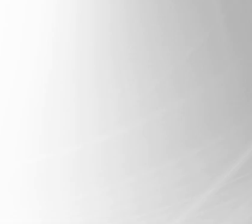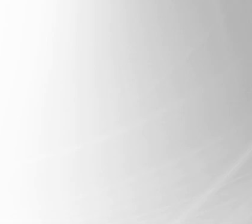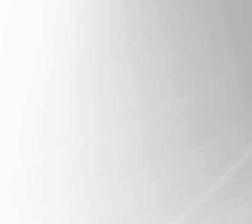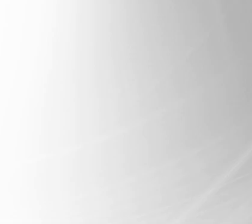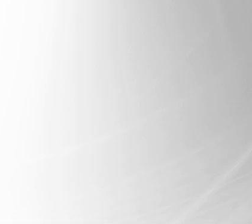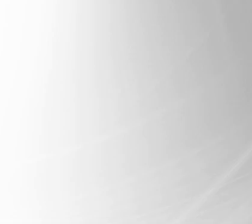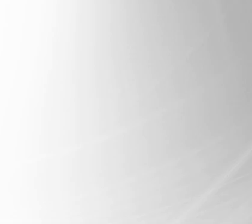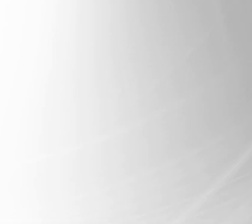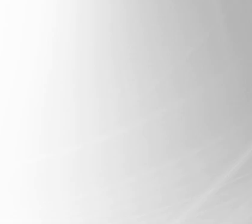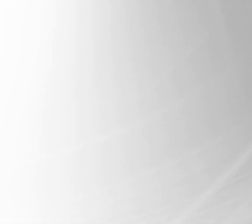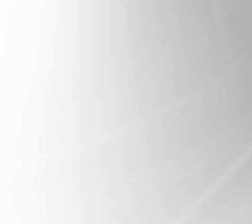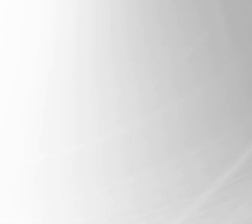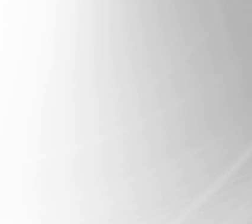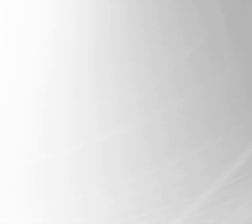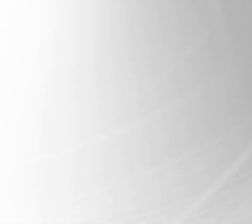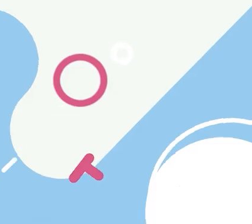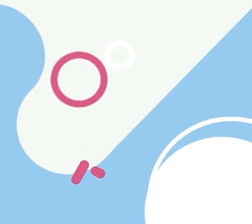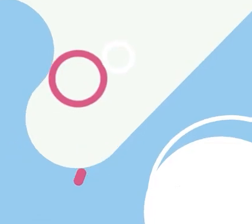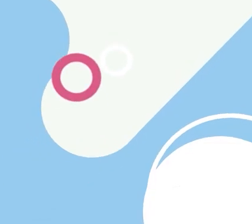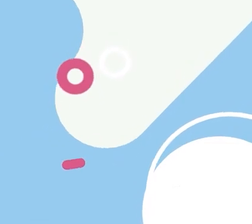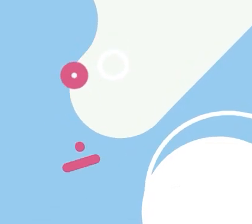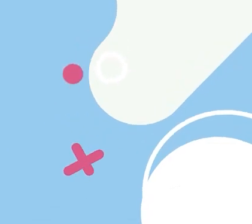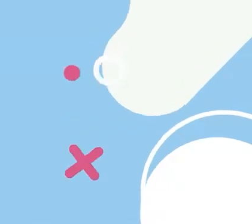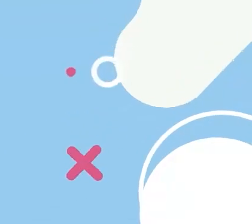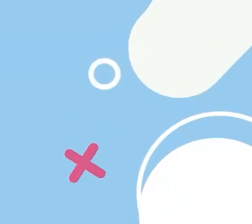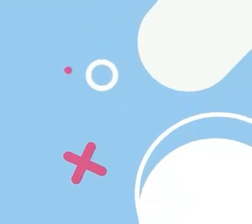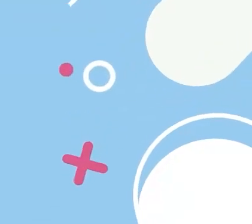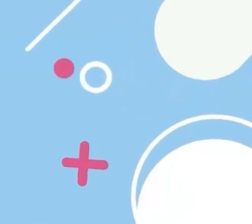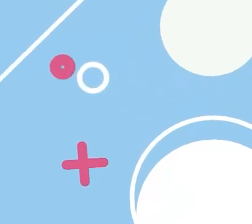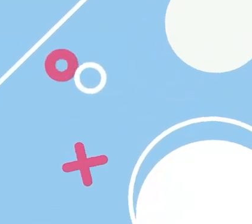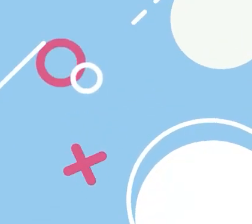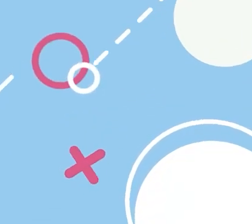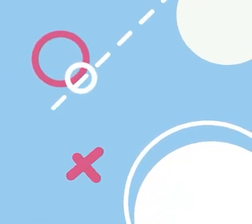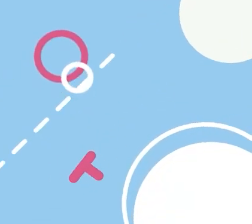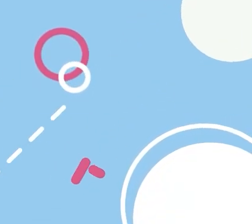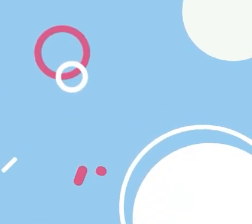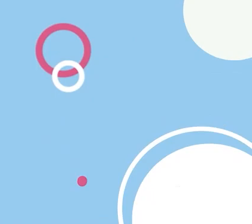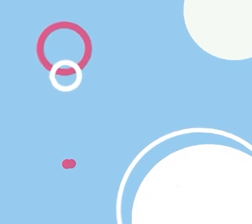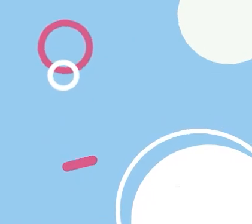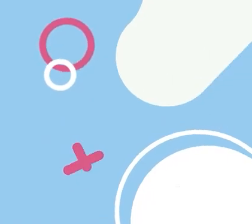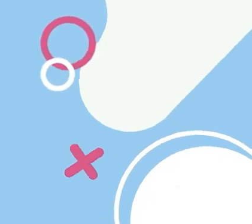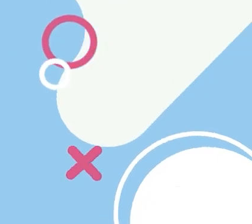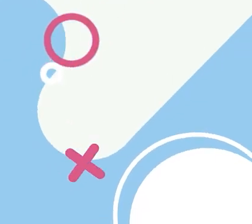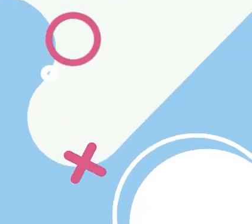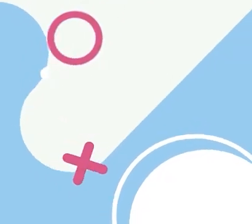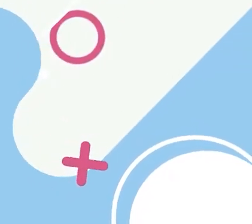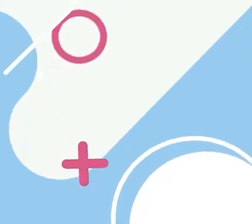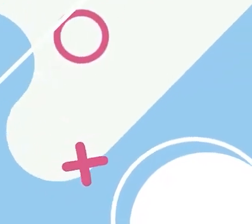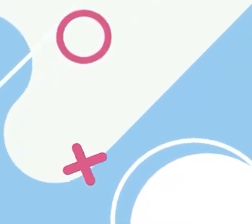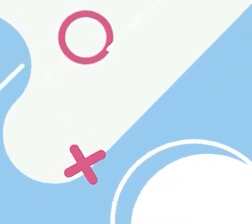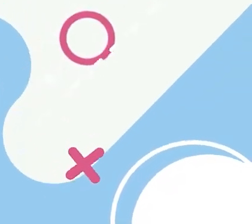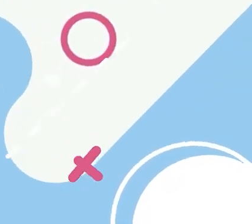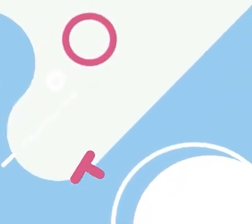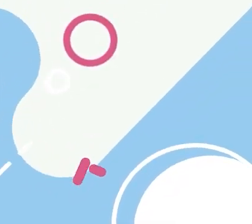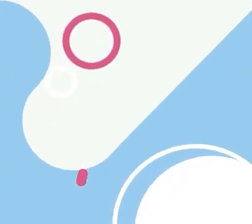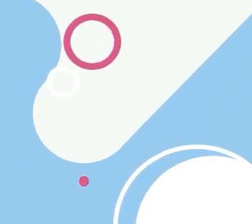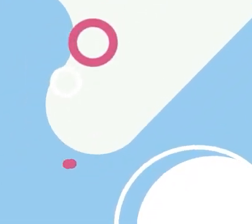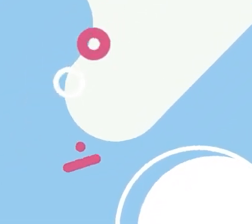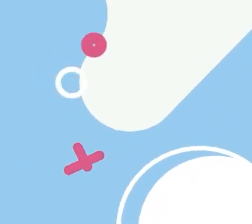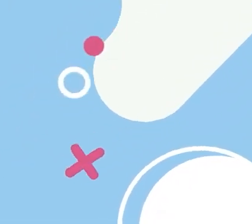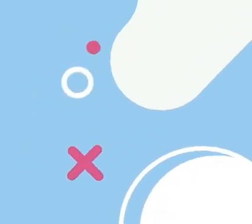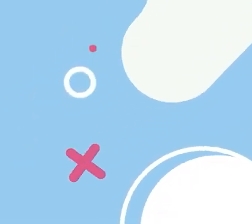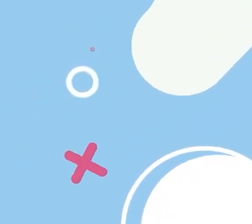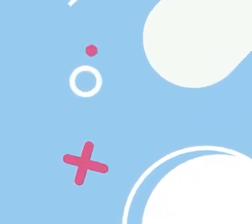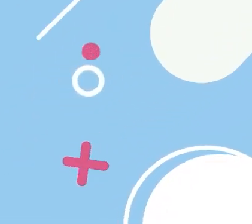operação. Pronto! Agora você já sabe ofertar e dizimar através do QR Code. Qualquer dúvida, procure um diácono na